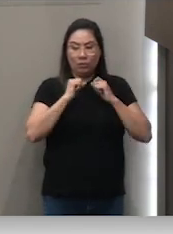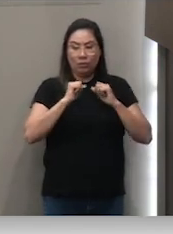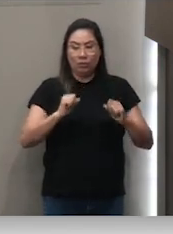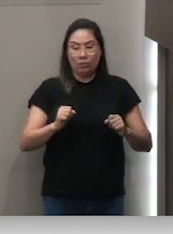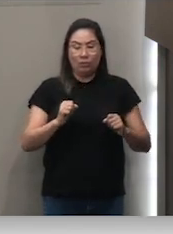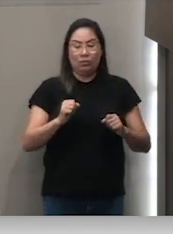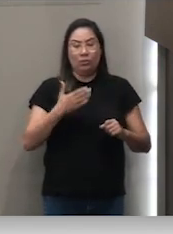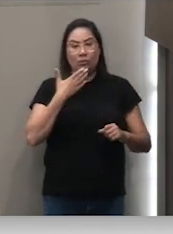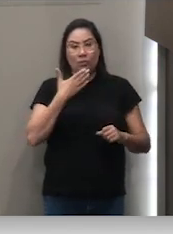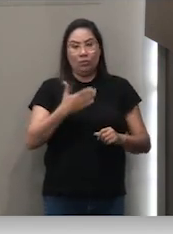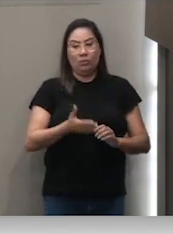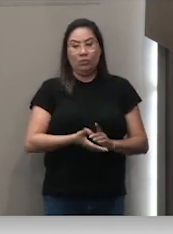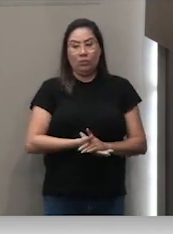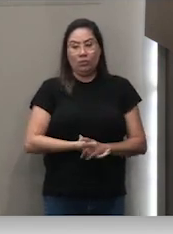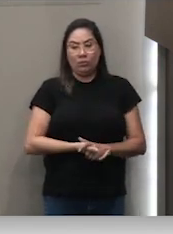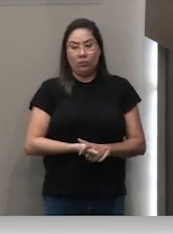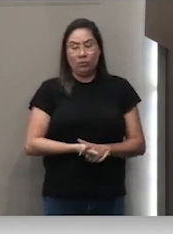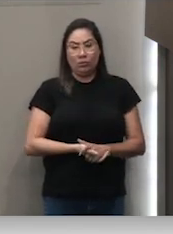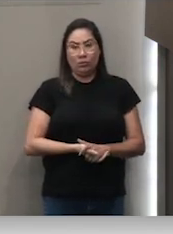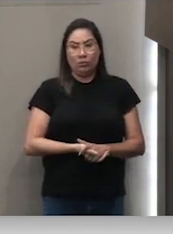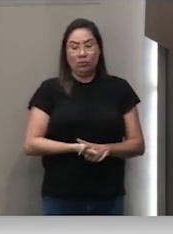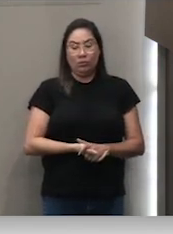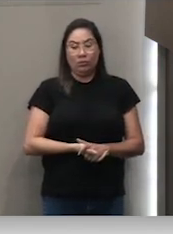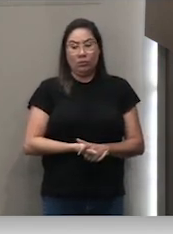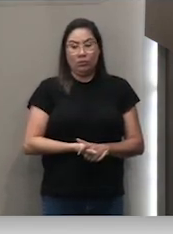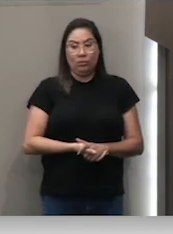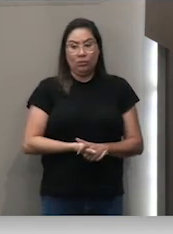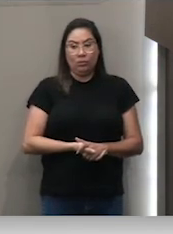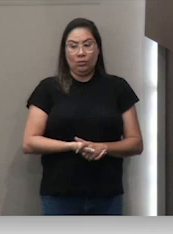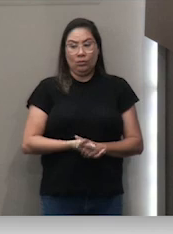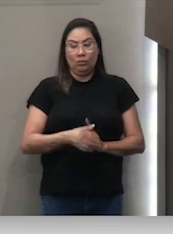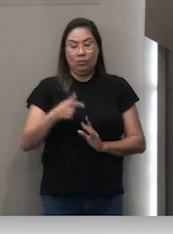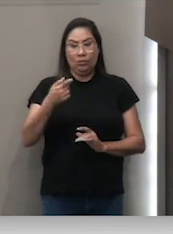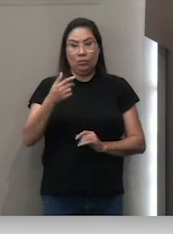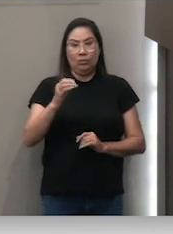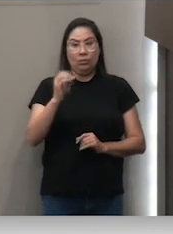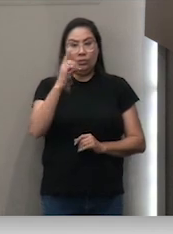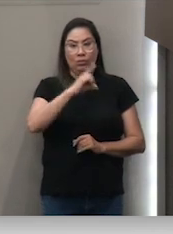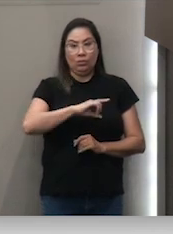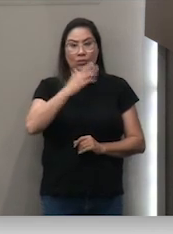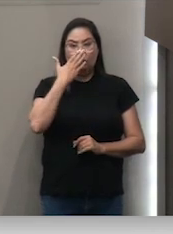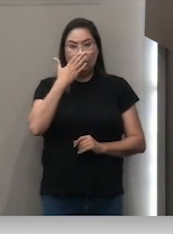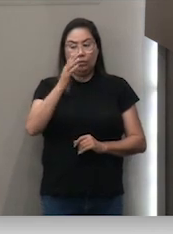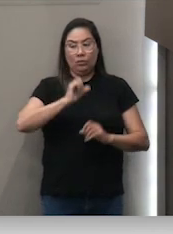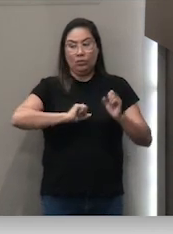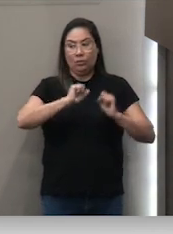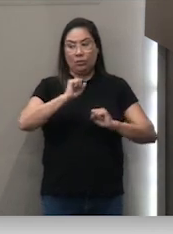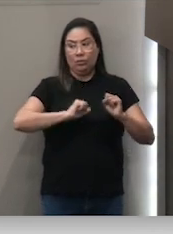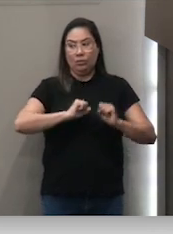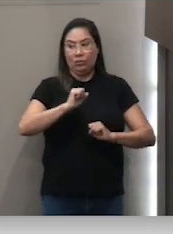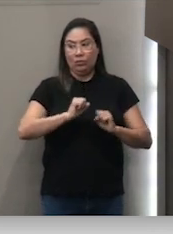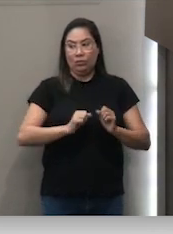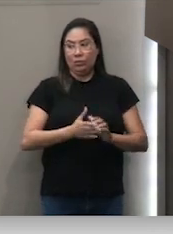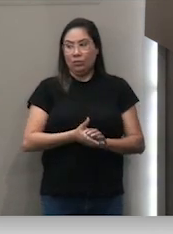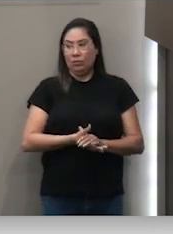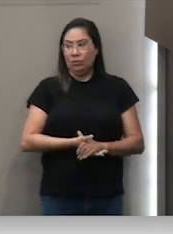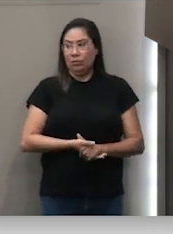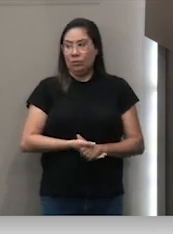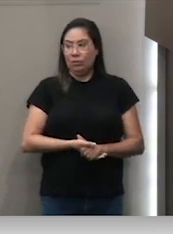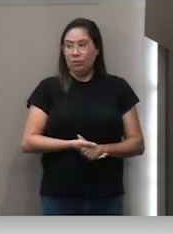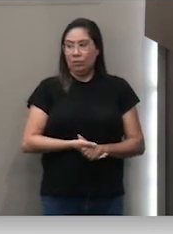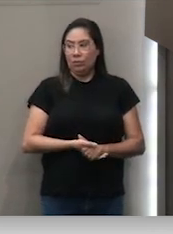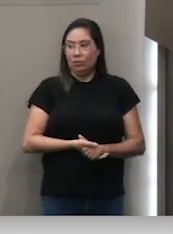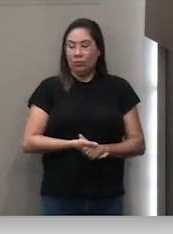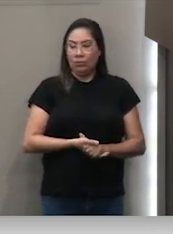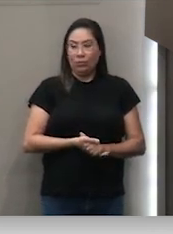obrigado, Miguel. Tá aí, a pouca vergonha. 70 dias na frente das empresas na Presidente Vargas. Ninguém aguenta, ninguém